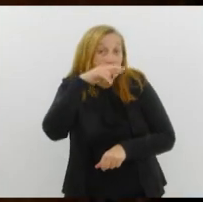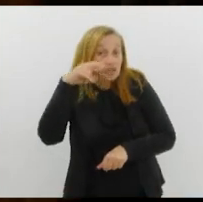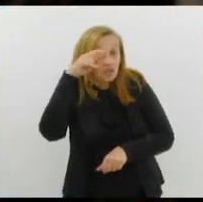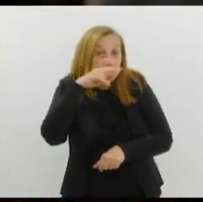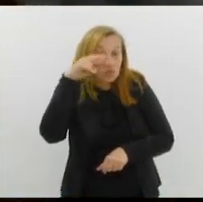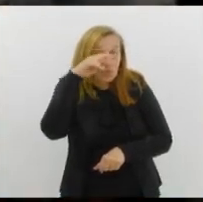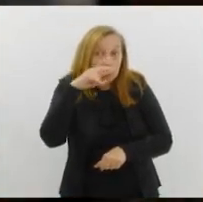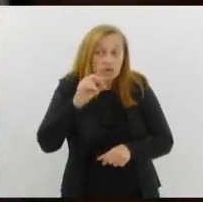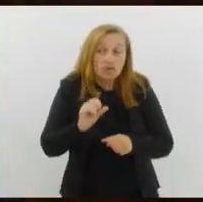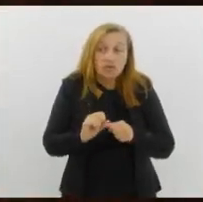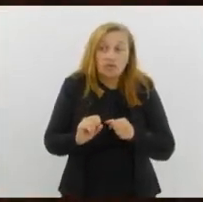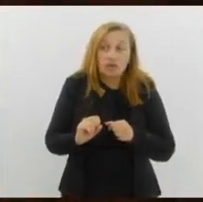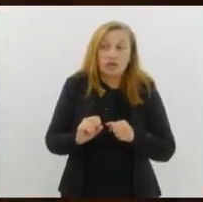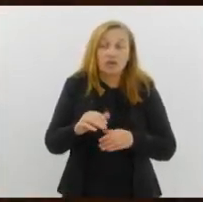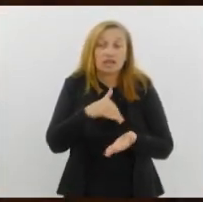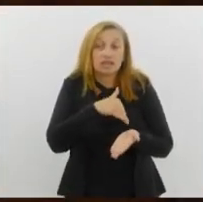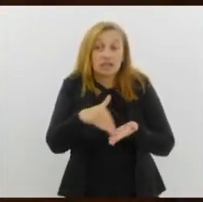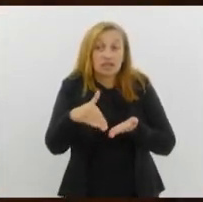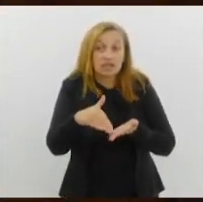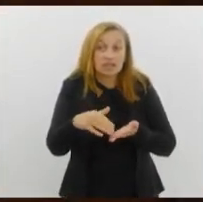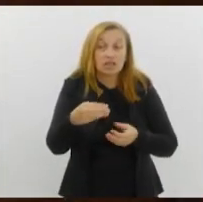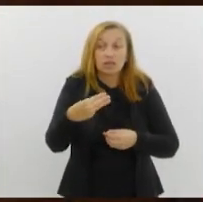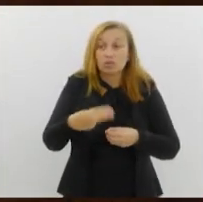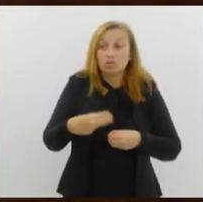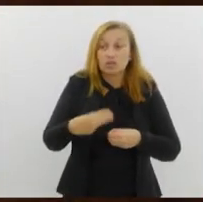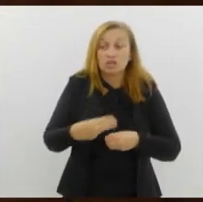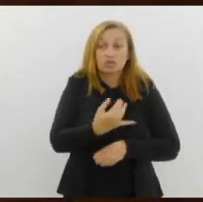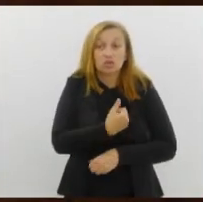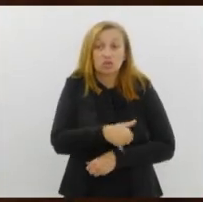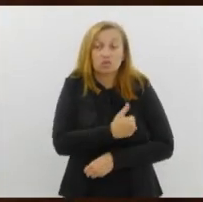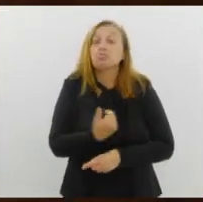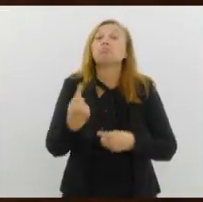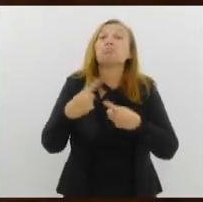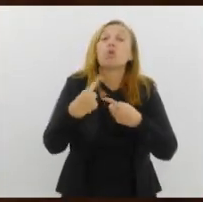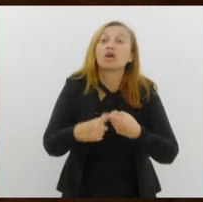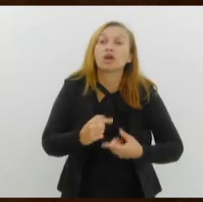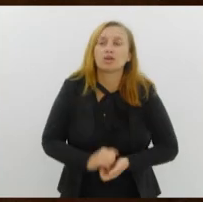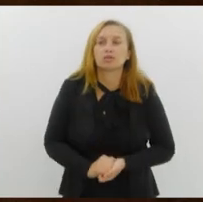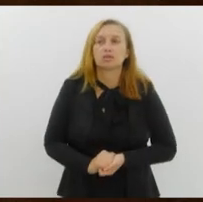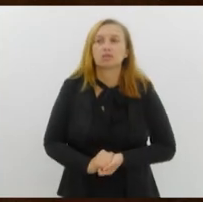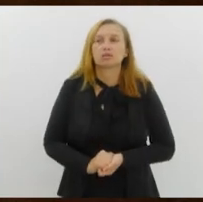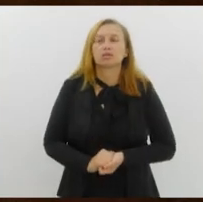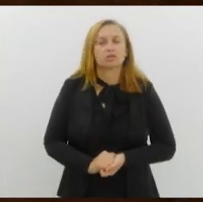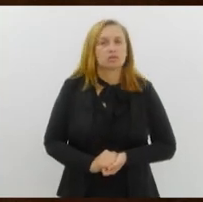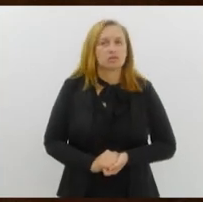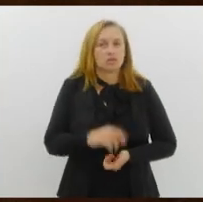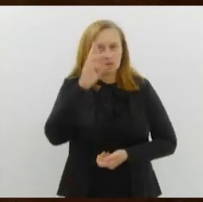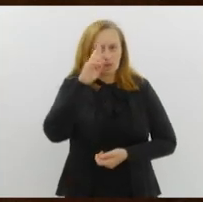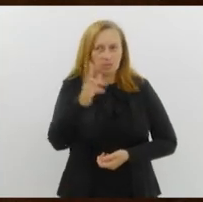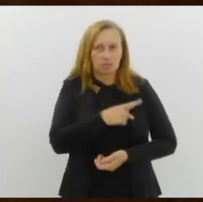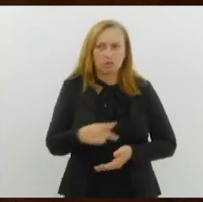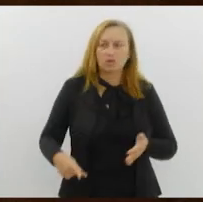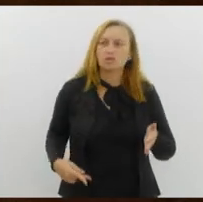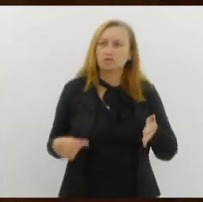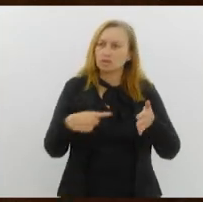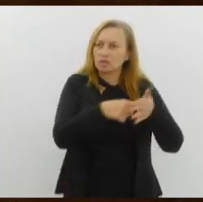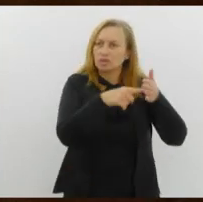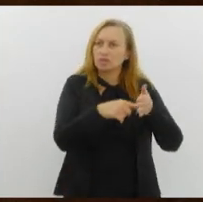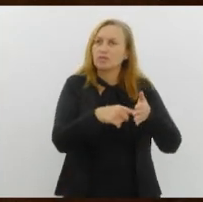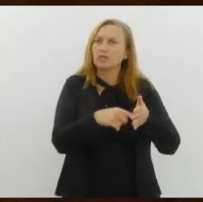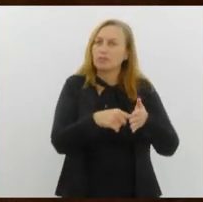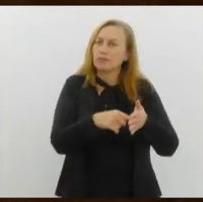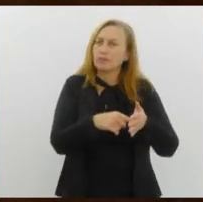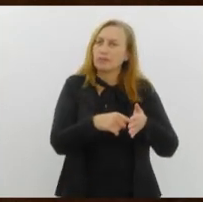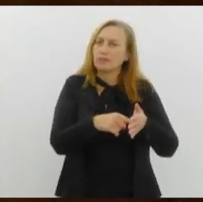realizadas por essa secretaria ao município de São João de Meriti. Por quê? Tenho recebido, presidente, nas minhas redes sociais,